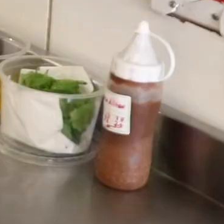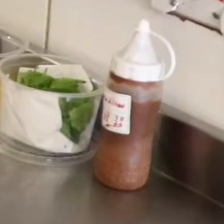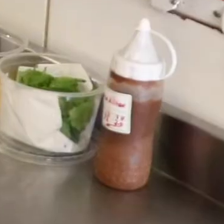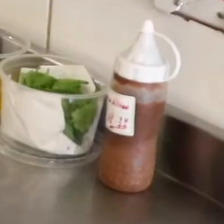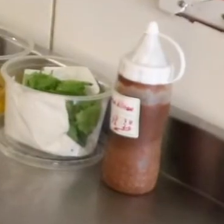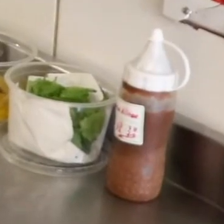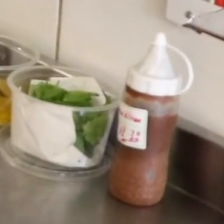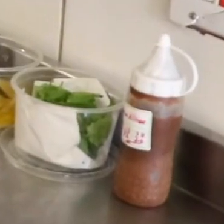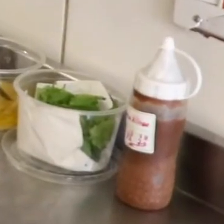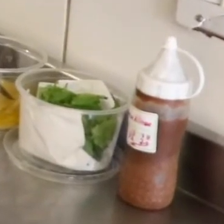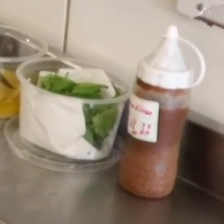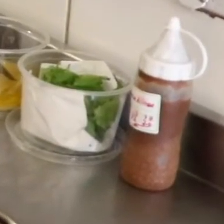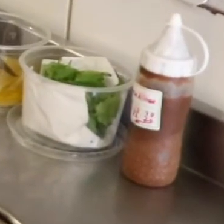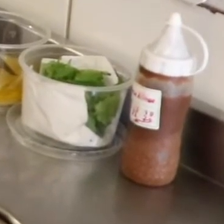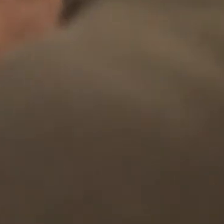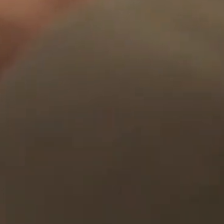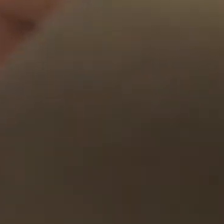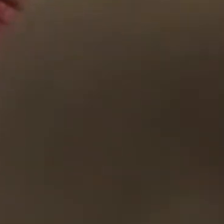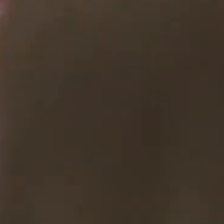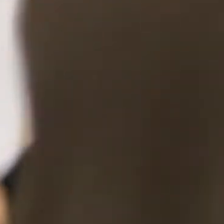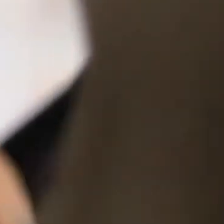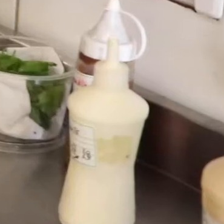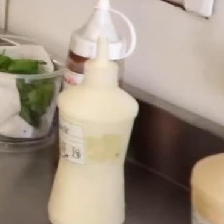Nossa, deixa eu me dar uma uva pro papai.